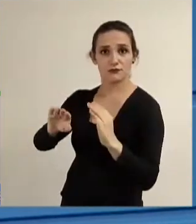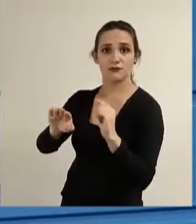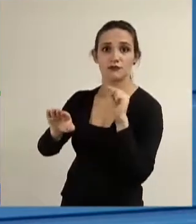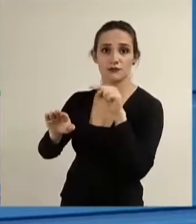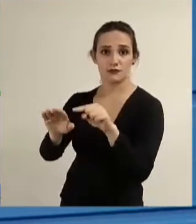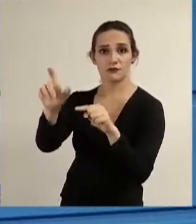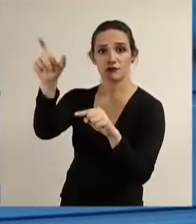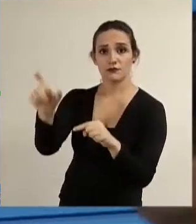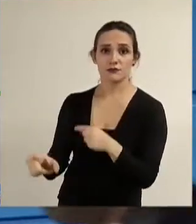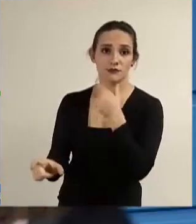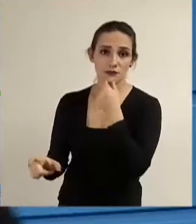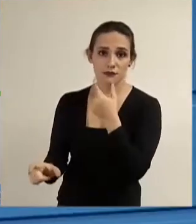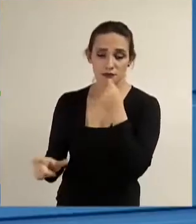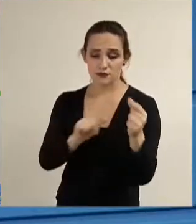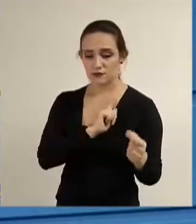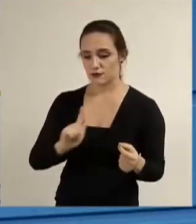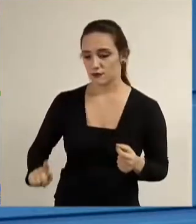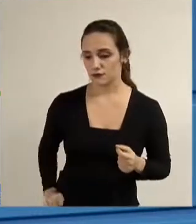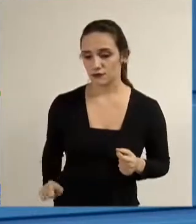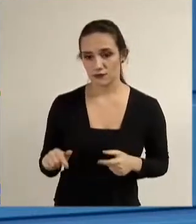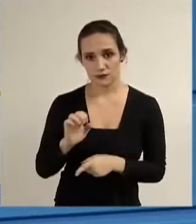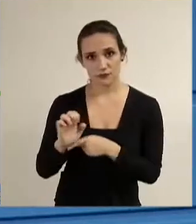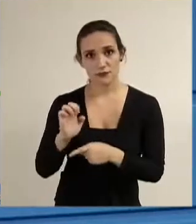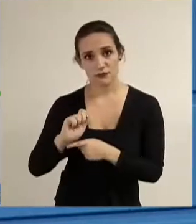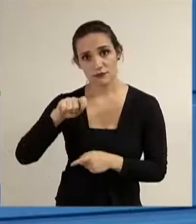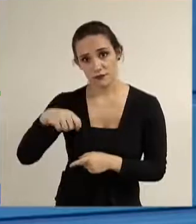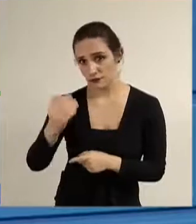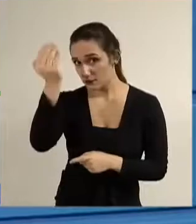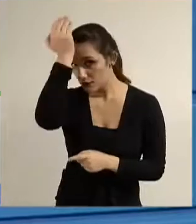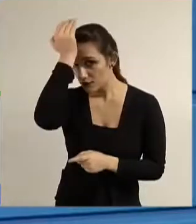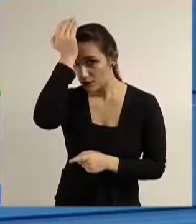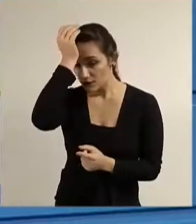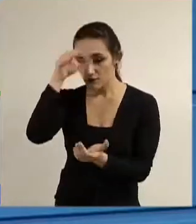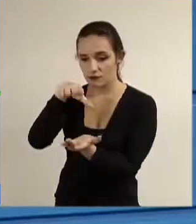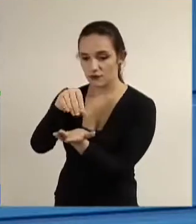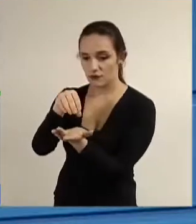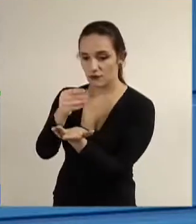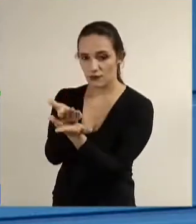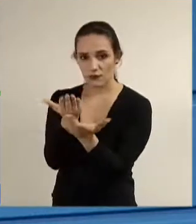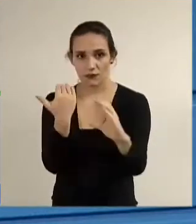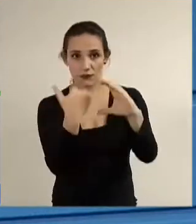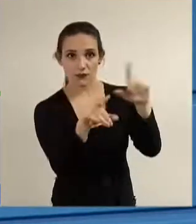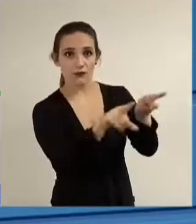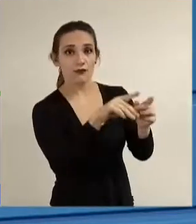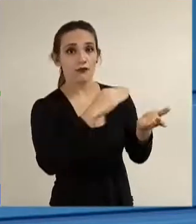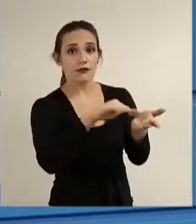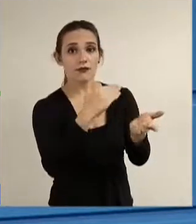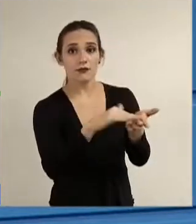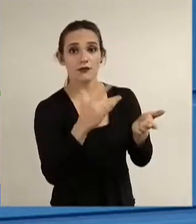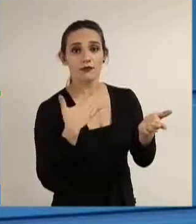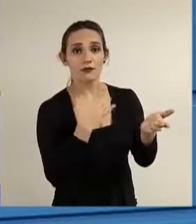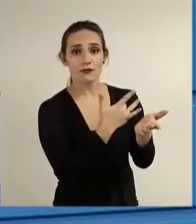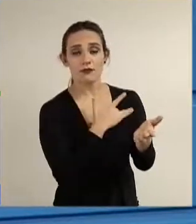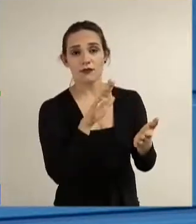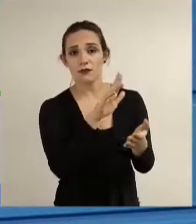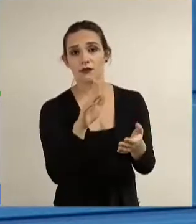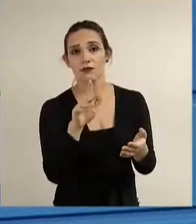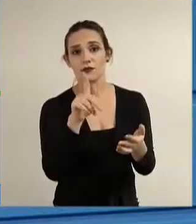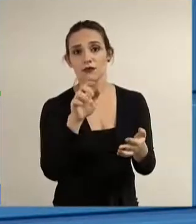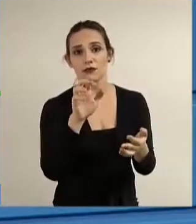deste poder ao senhor governador do Estado, Reinaldo Azambuja, com cópia ao senhor secretário de Estado de Saúde, Geraldo Rezende